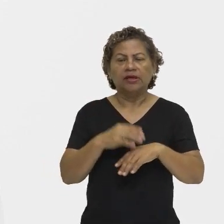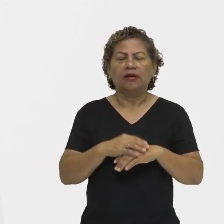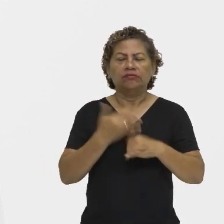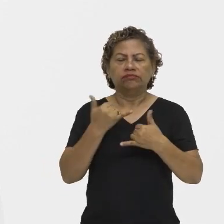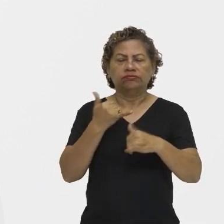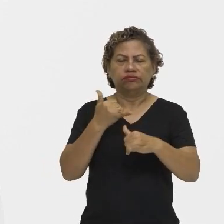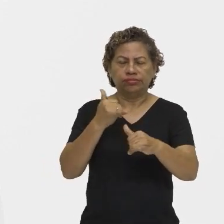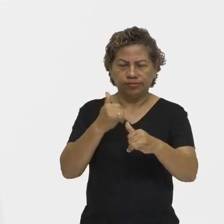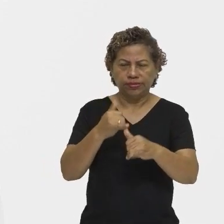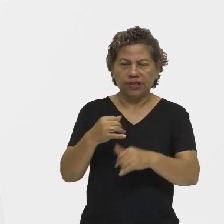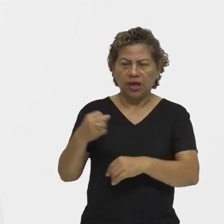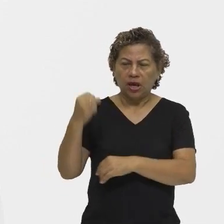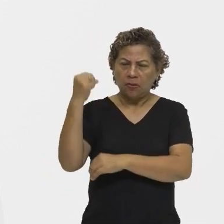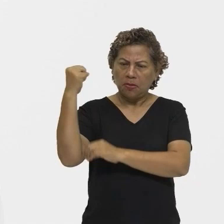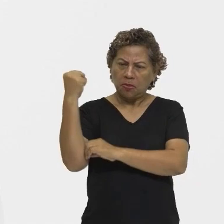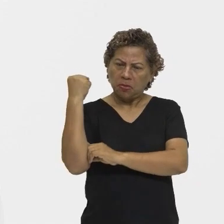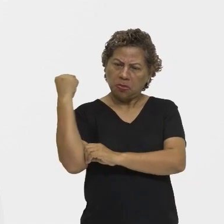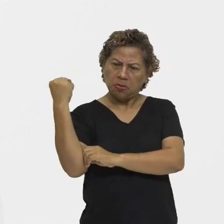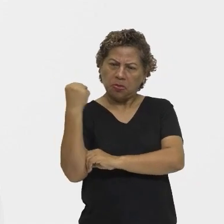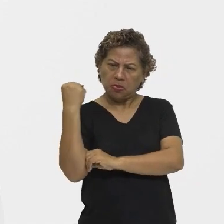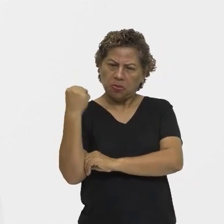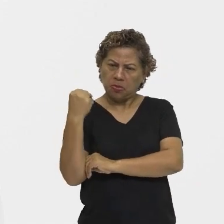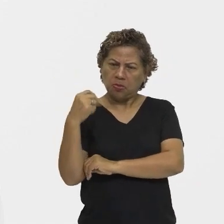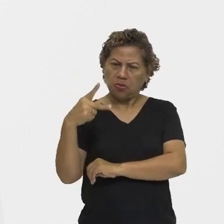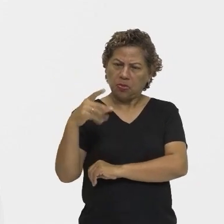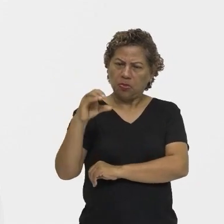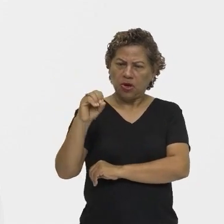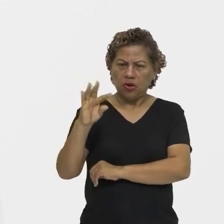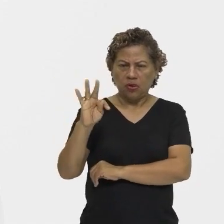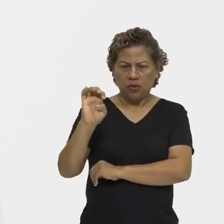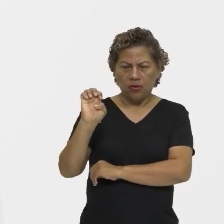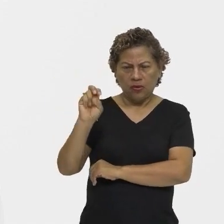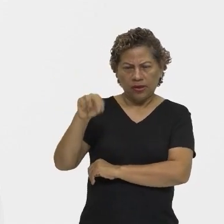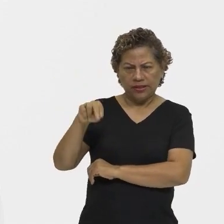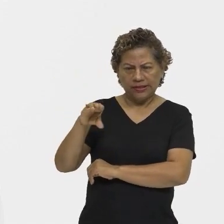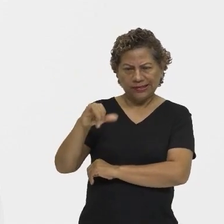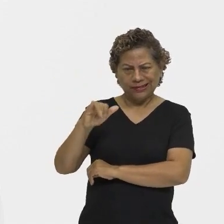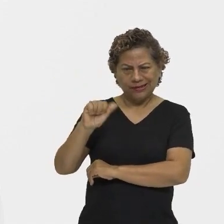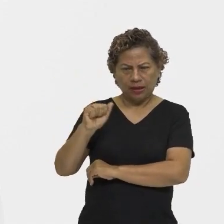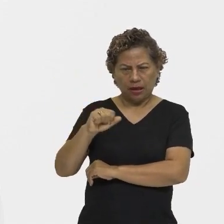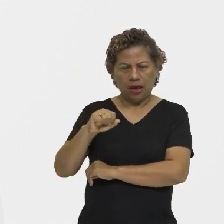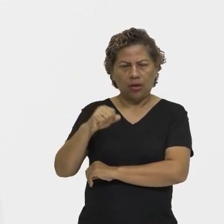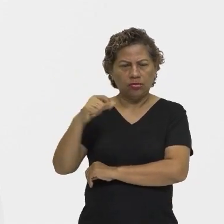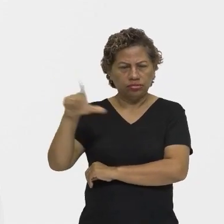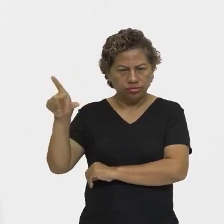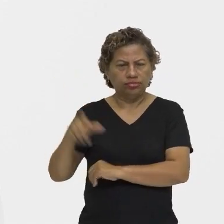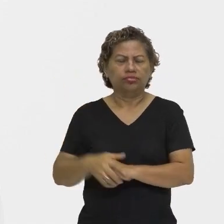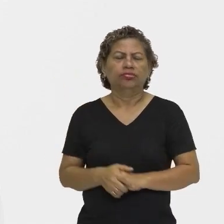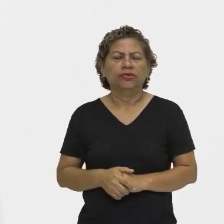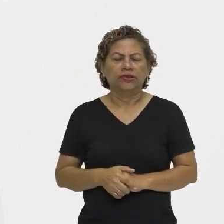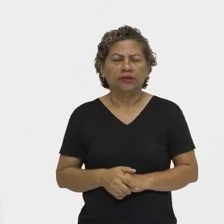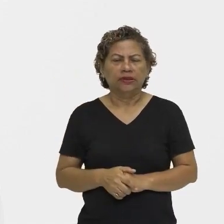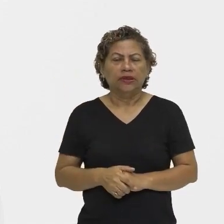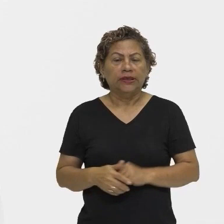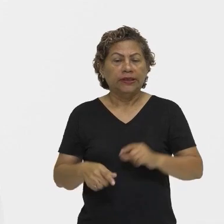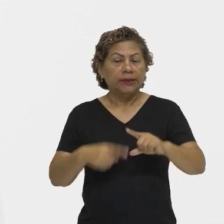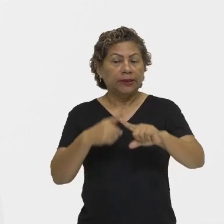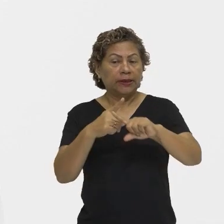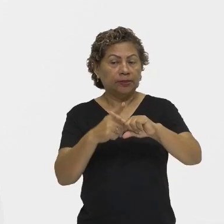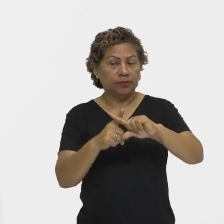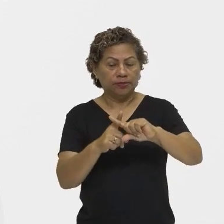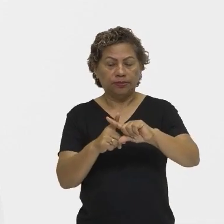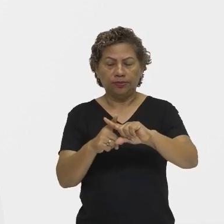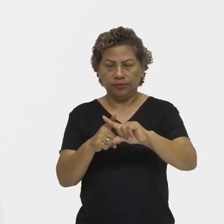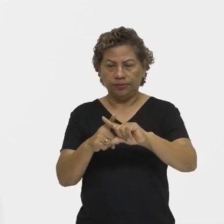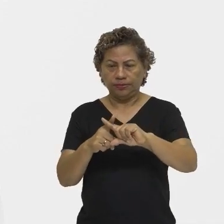energia potencial gravitacional é dada pelo produto para vocês aí é a multiplicação,